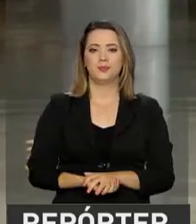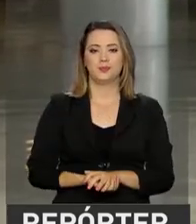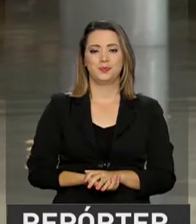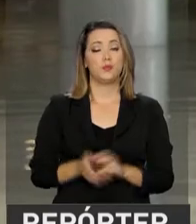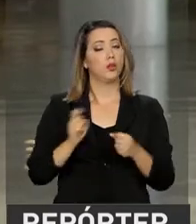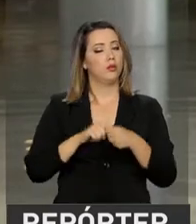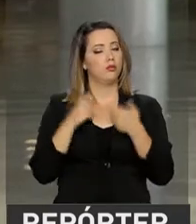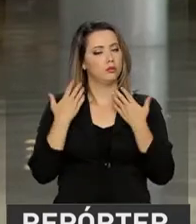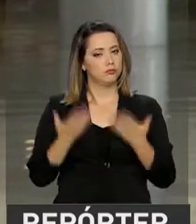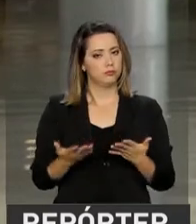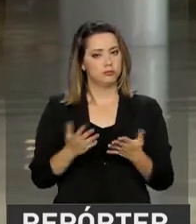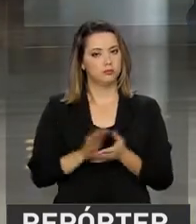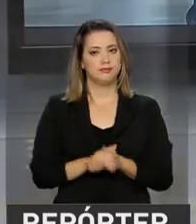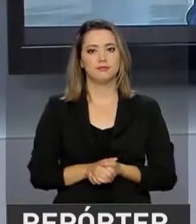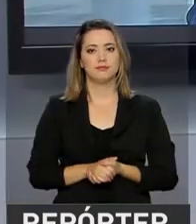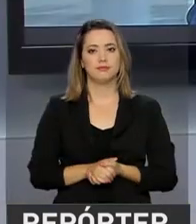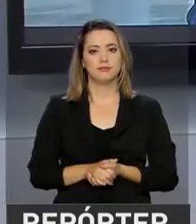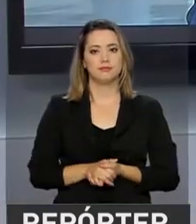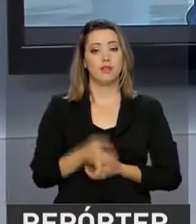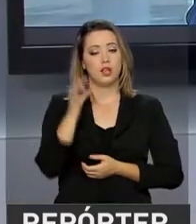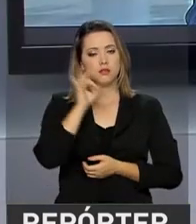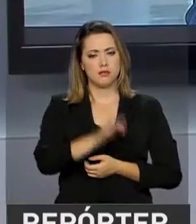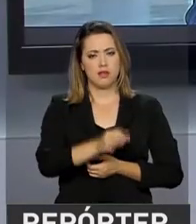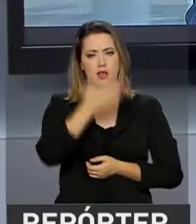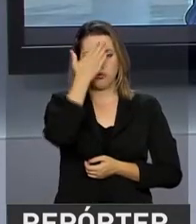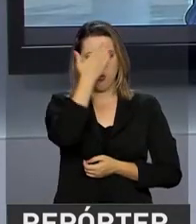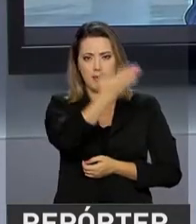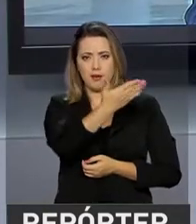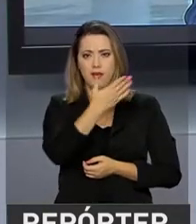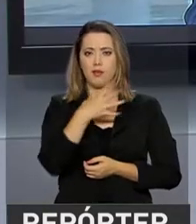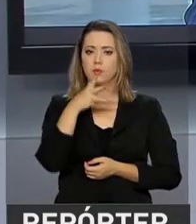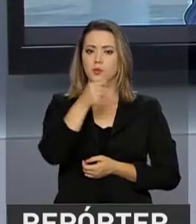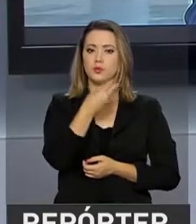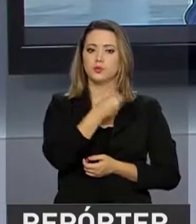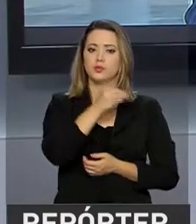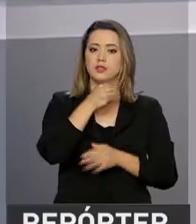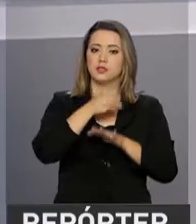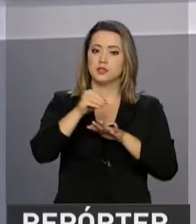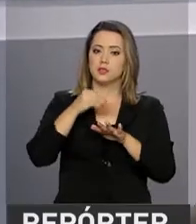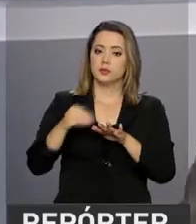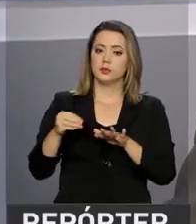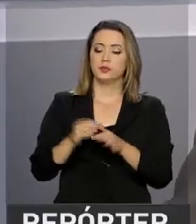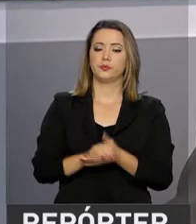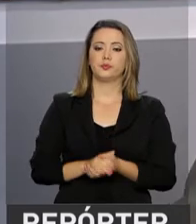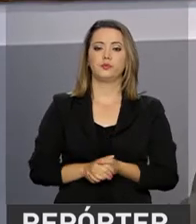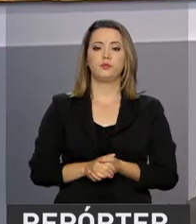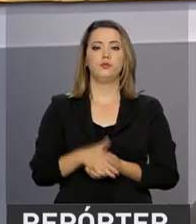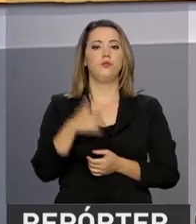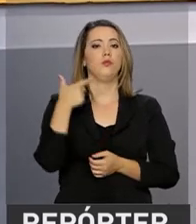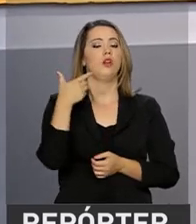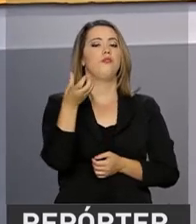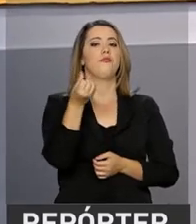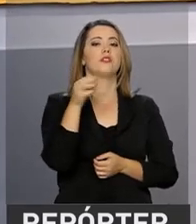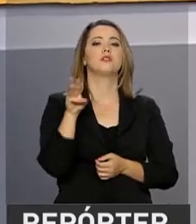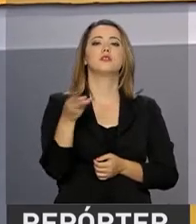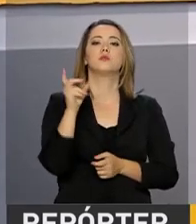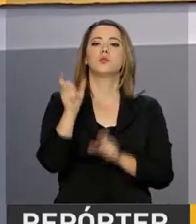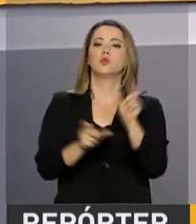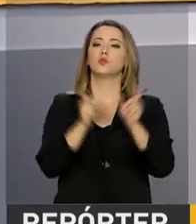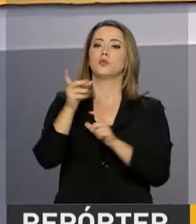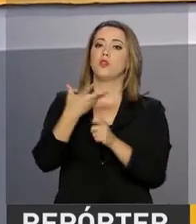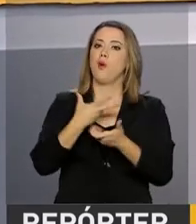eu voto com você não estou de roberto o acerto obrigado paulo por todas essas informações vinte e seis milhões de trabalhadores